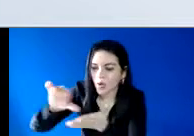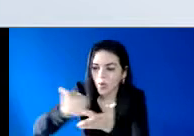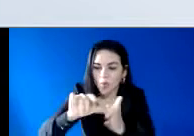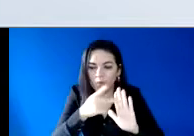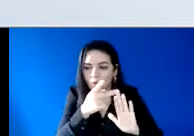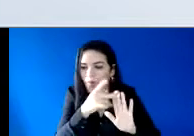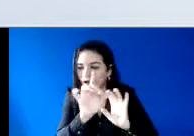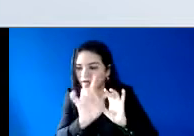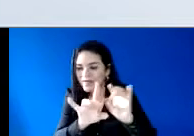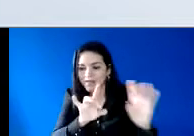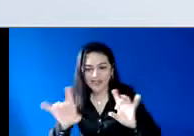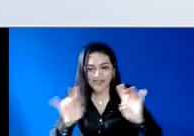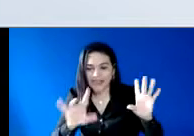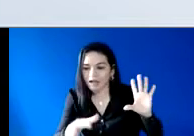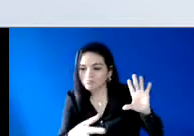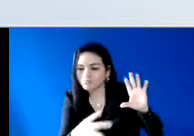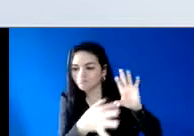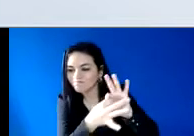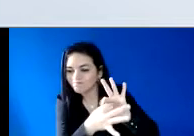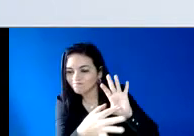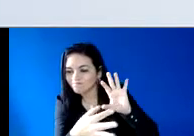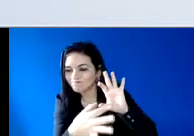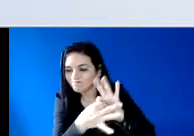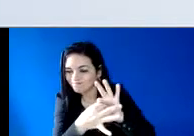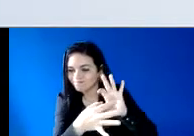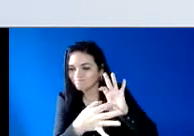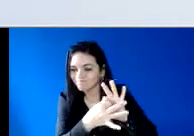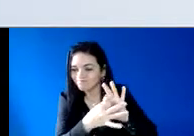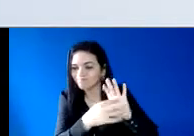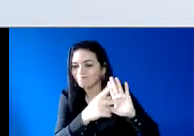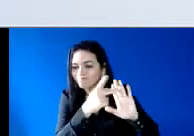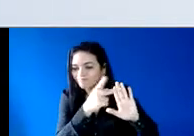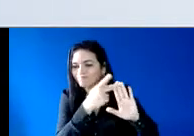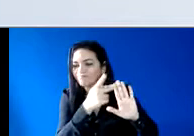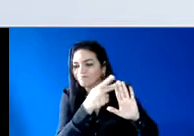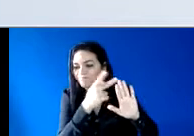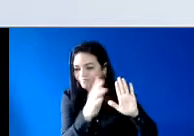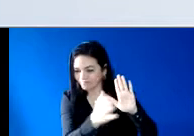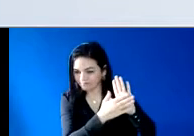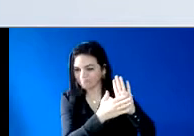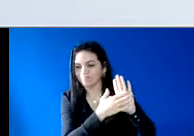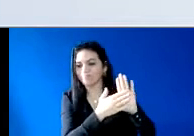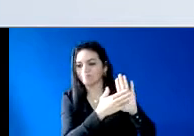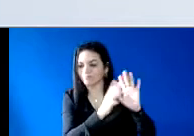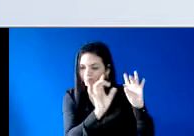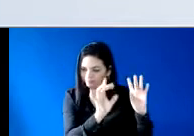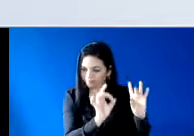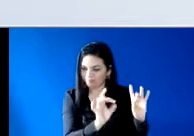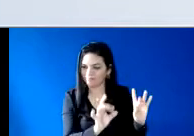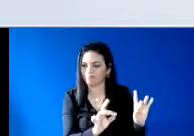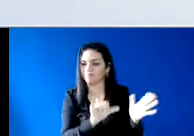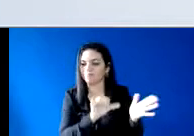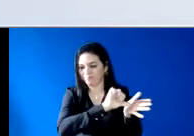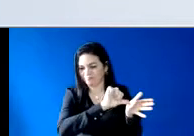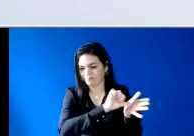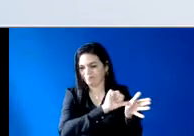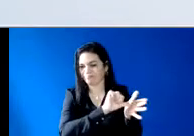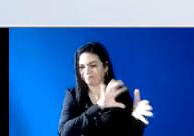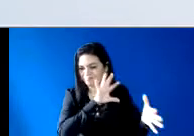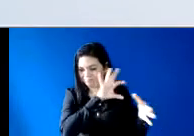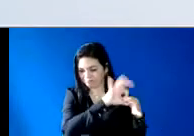eles têm que estar vinculados com as peculiaridades daquela unidade. Isso é óbvio, né? Então, isso para deixar bem